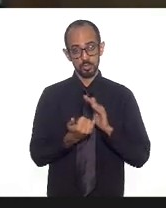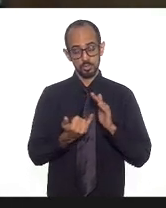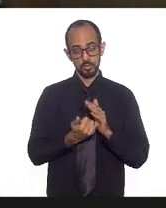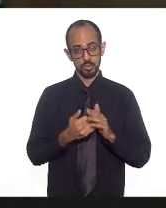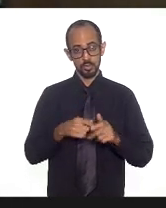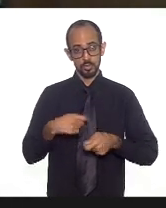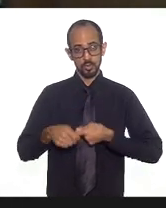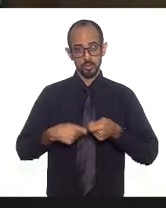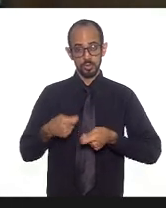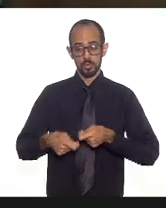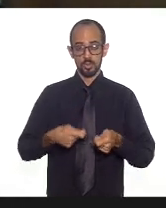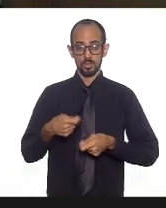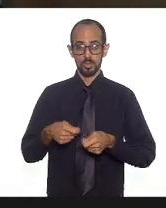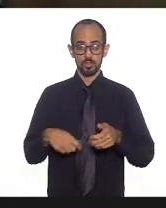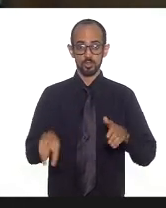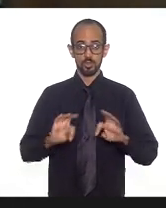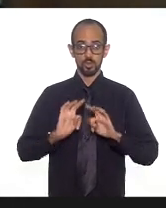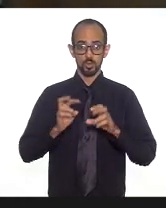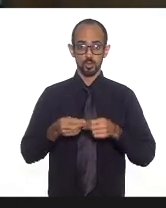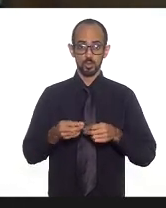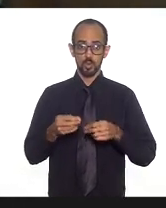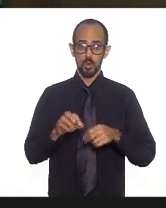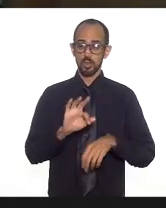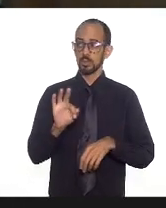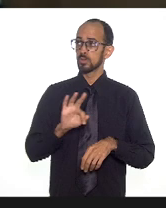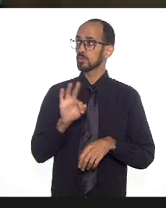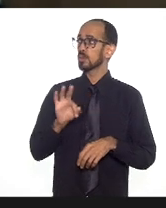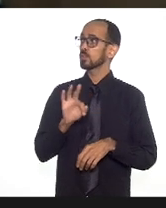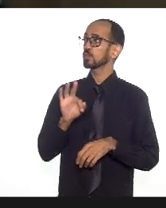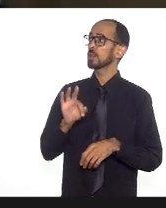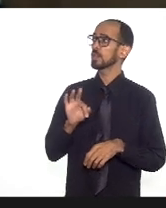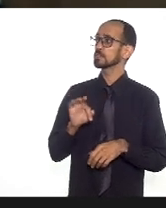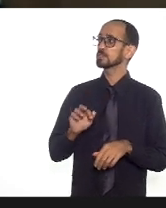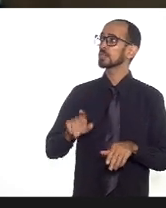de toda a instituição de ensino superior, não é? Então,